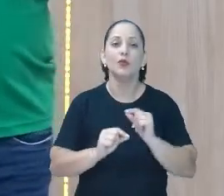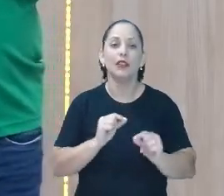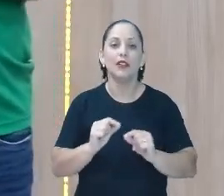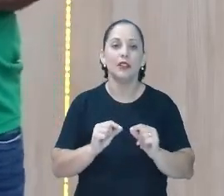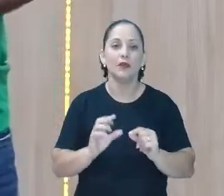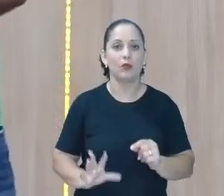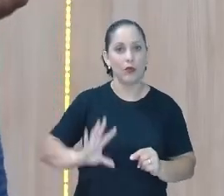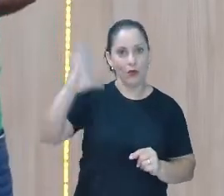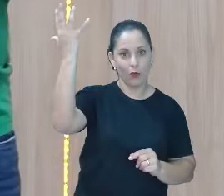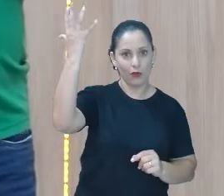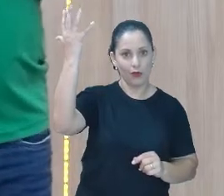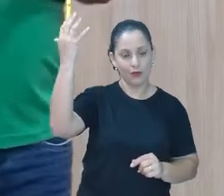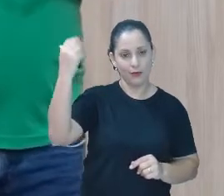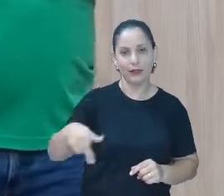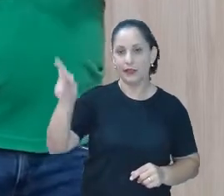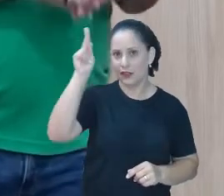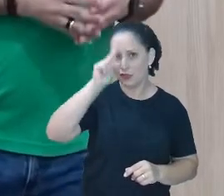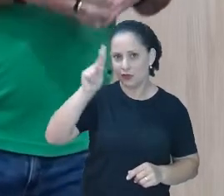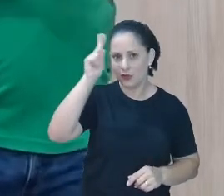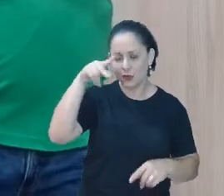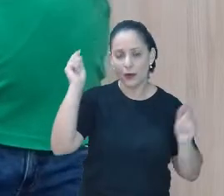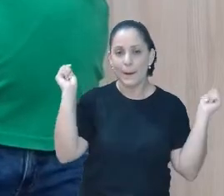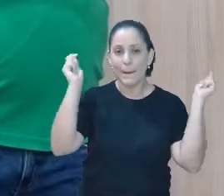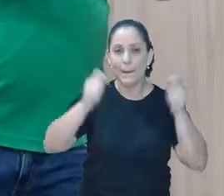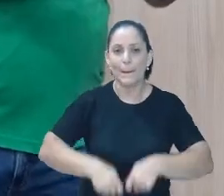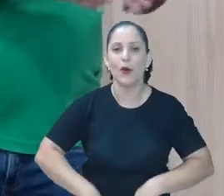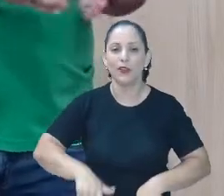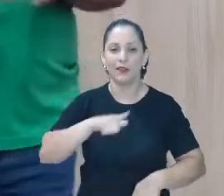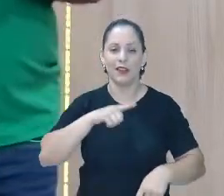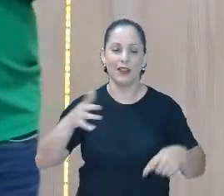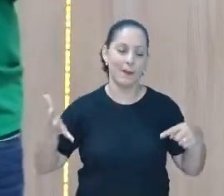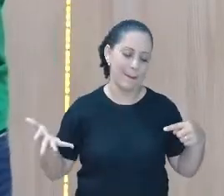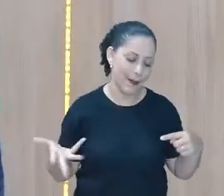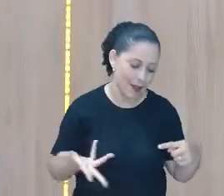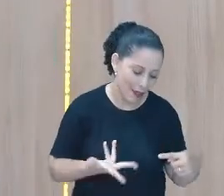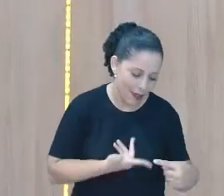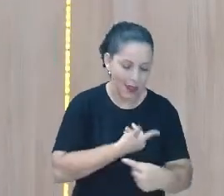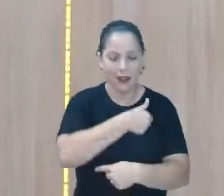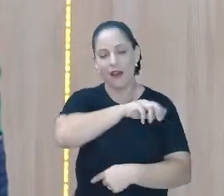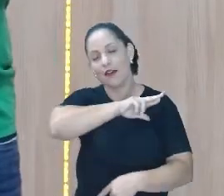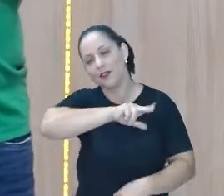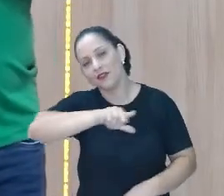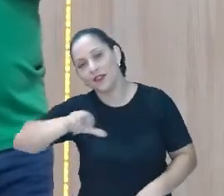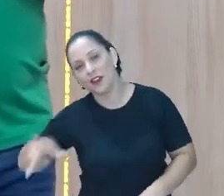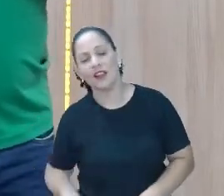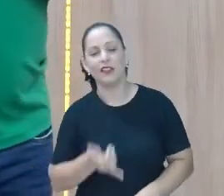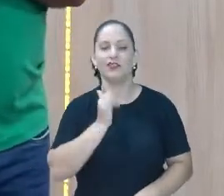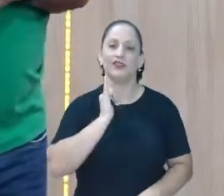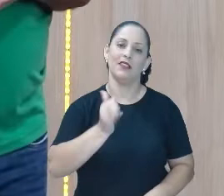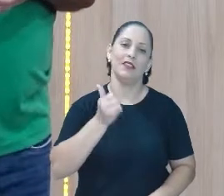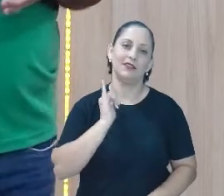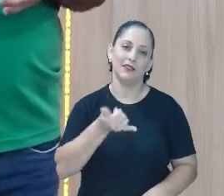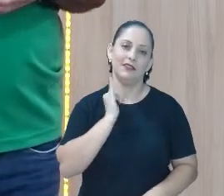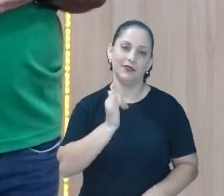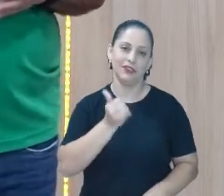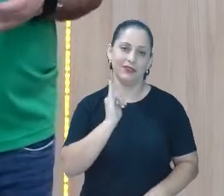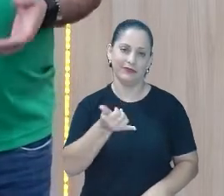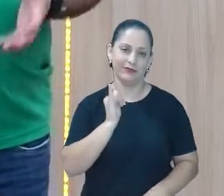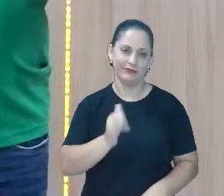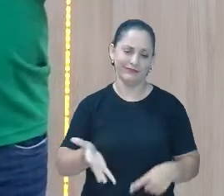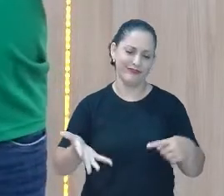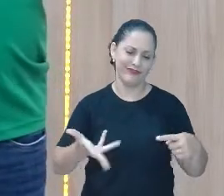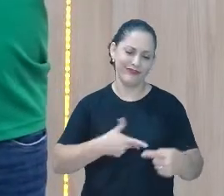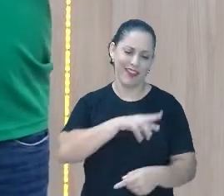fato histórico podem existir diversas, né, visões, né, narrativas a respeito daquele